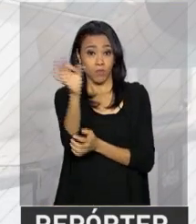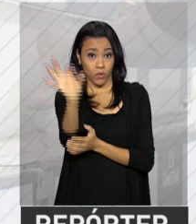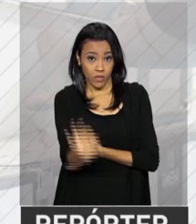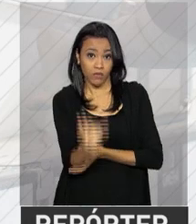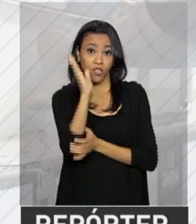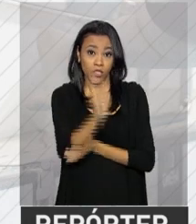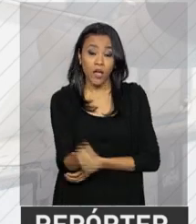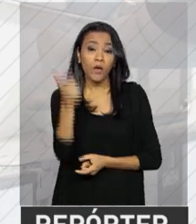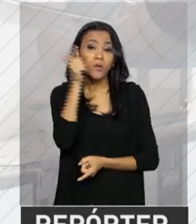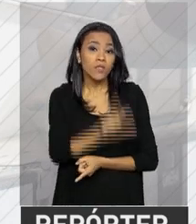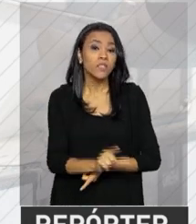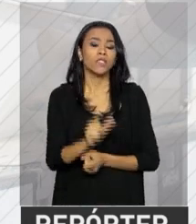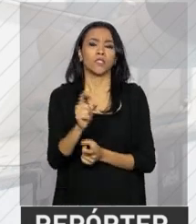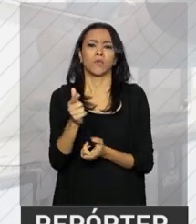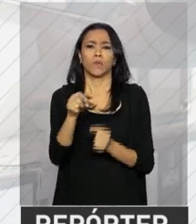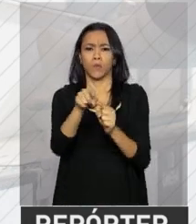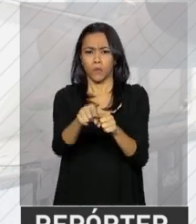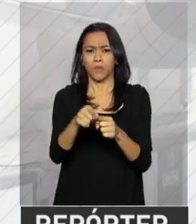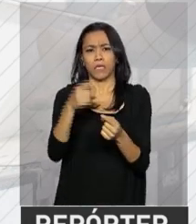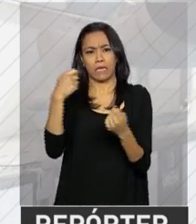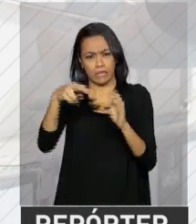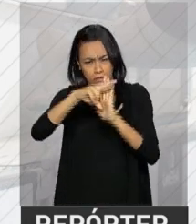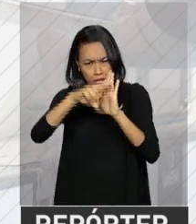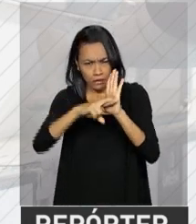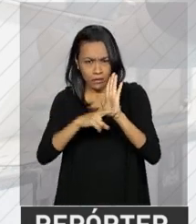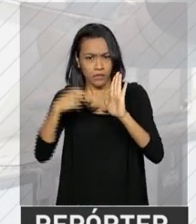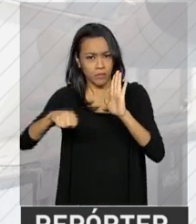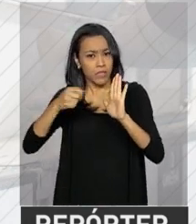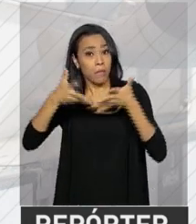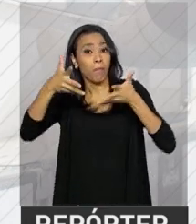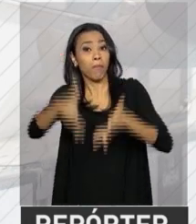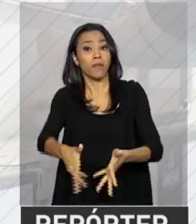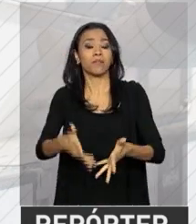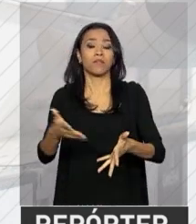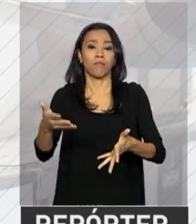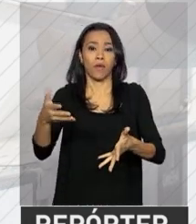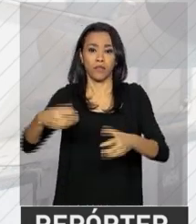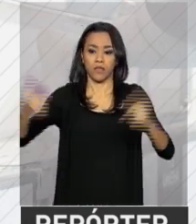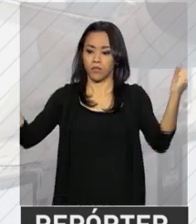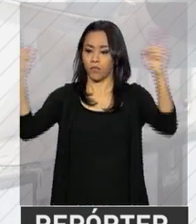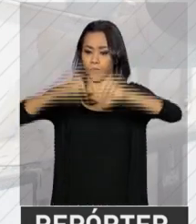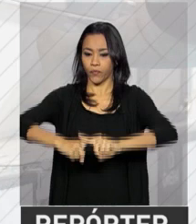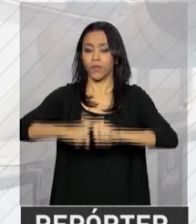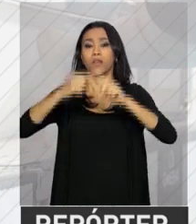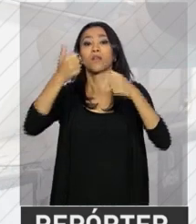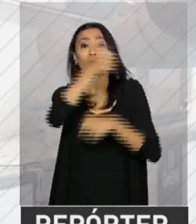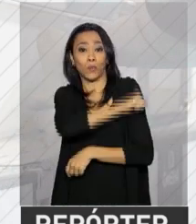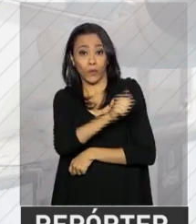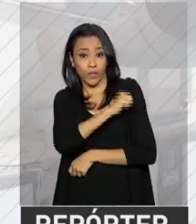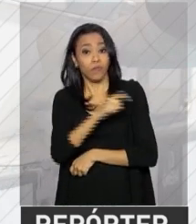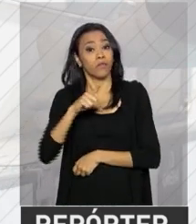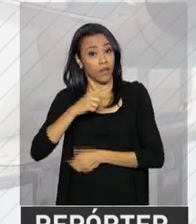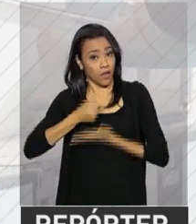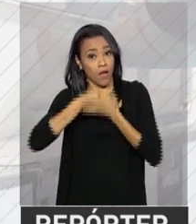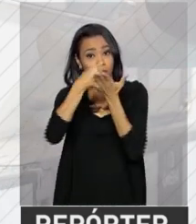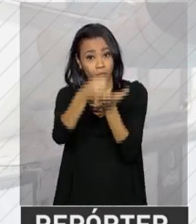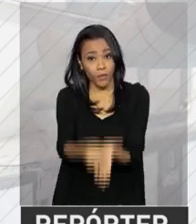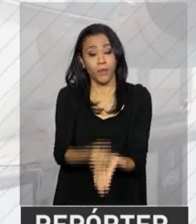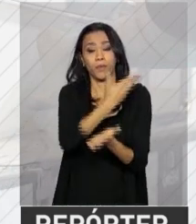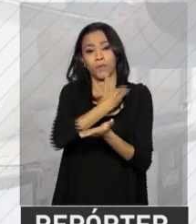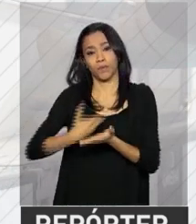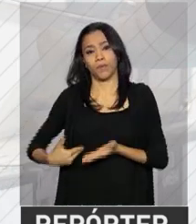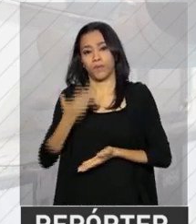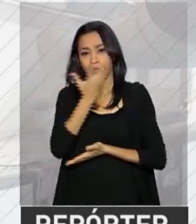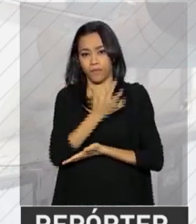já alcançaram os índices necessários para participar das competições no Rio também contam com o apoio financeiro do